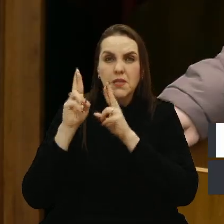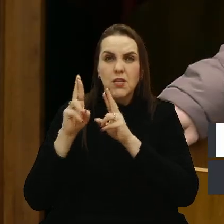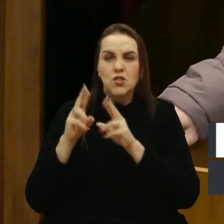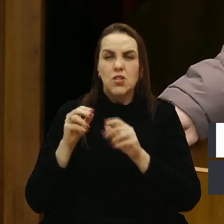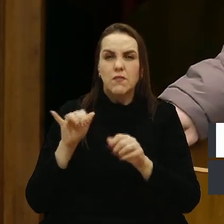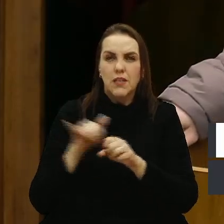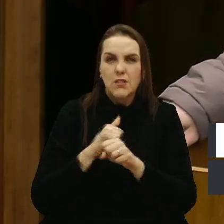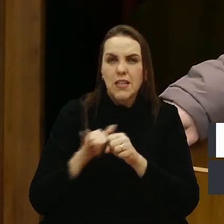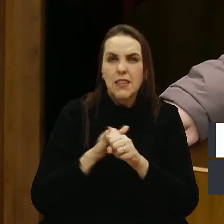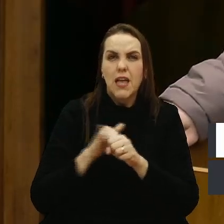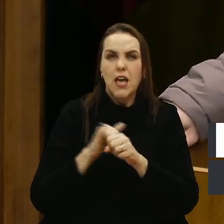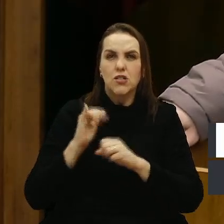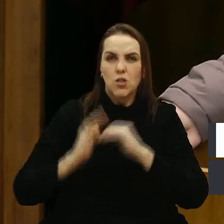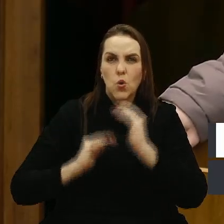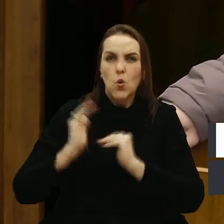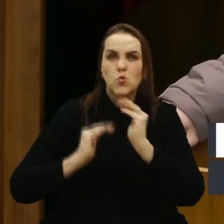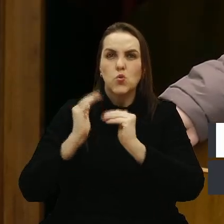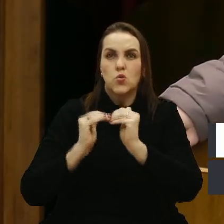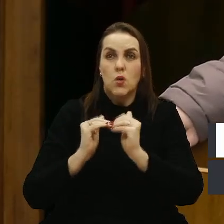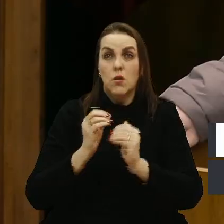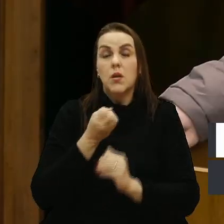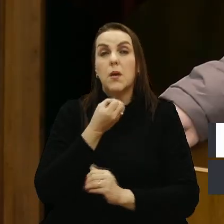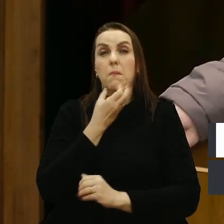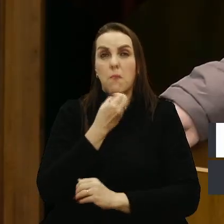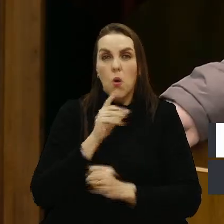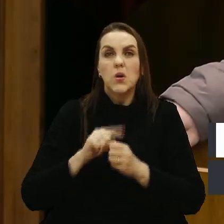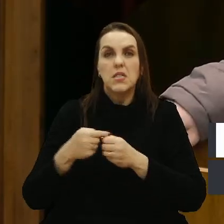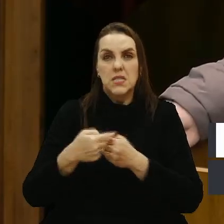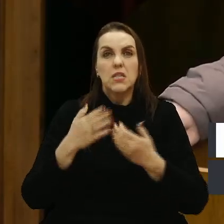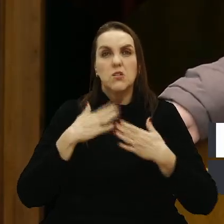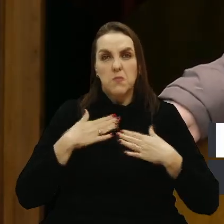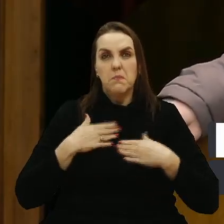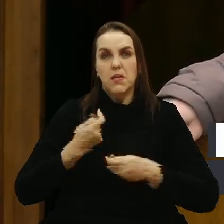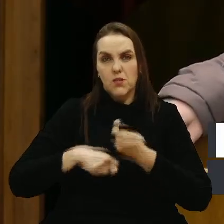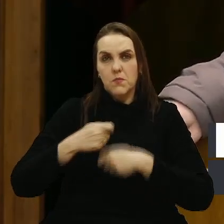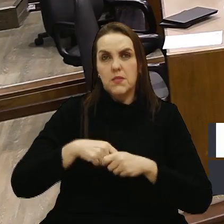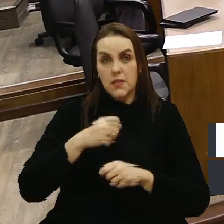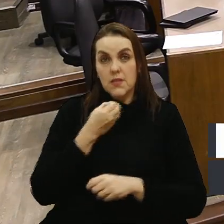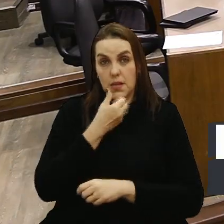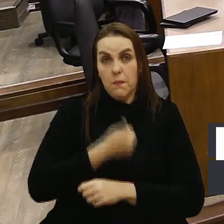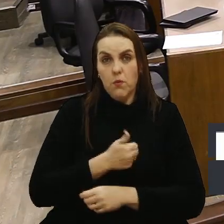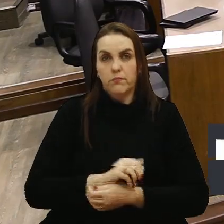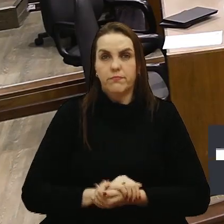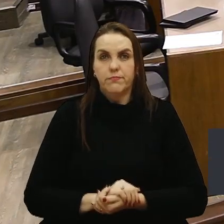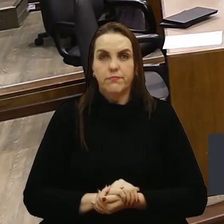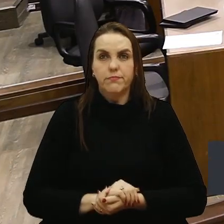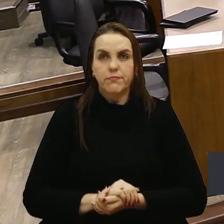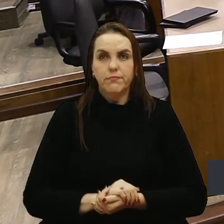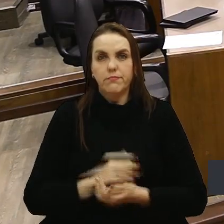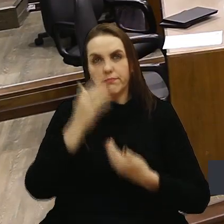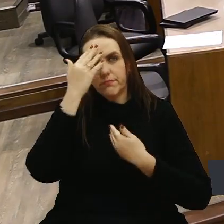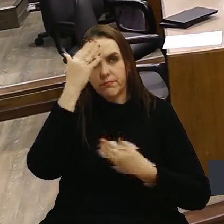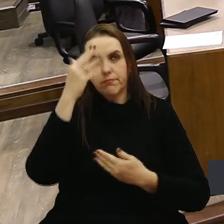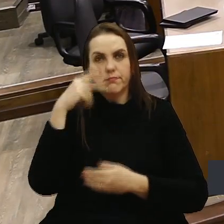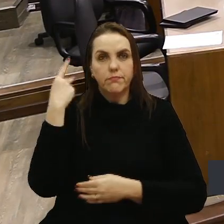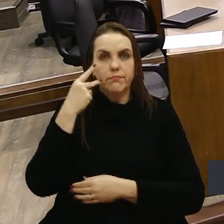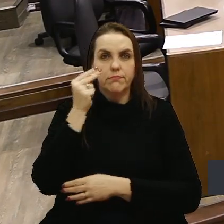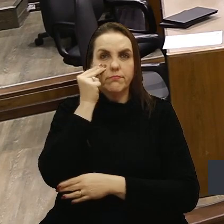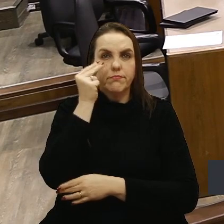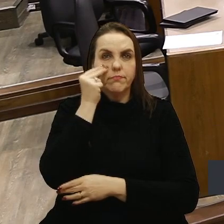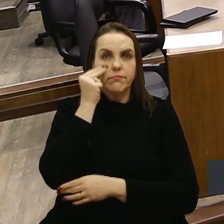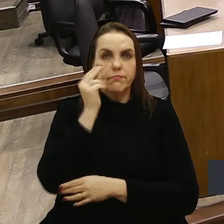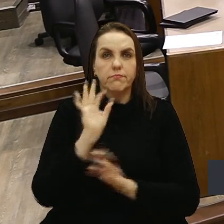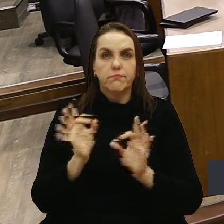construção. Bom que essa cidade caísse para mim administrar. Vereadora Daiane. Obrigada, vereador Libardi. E exatamente, é